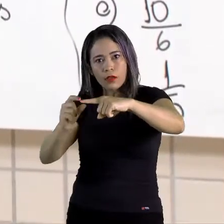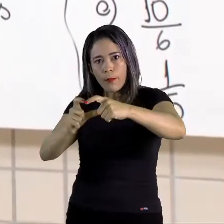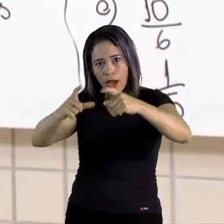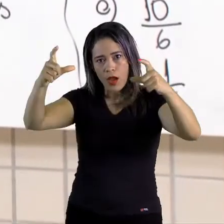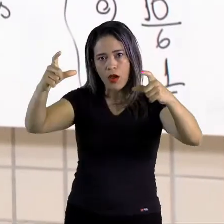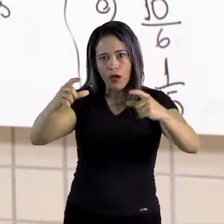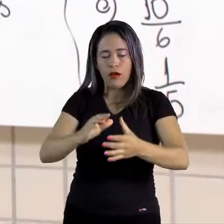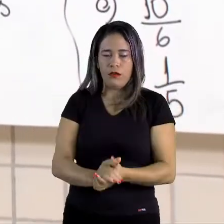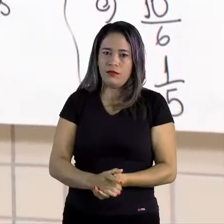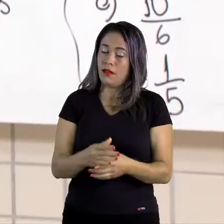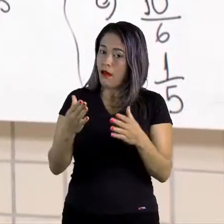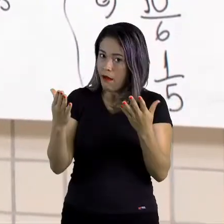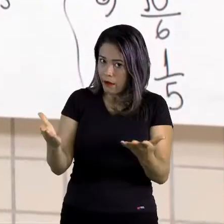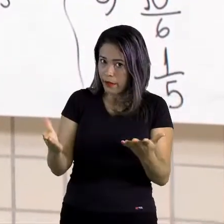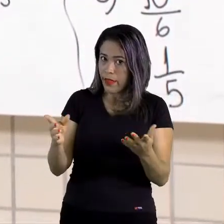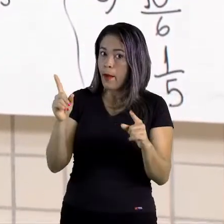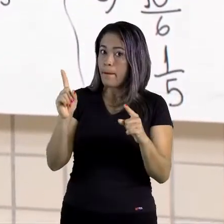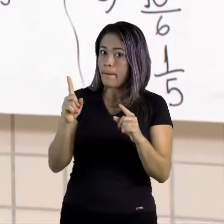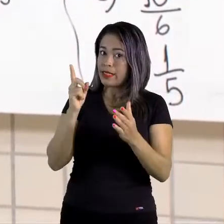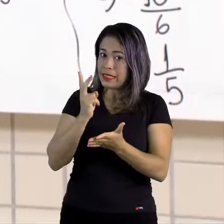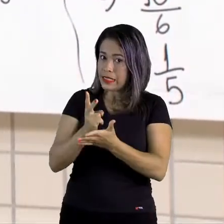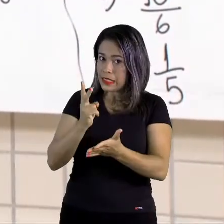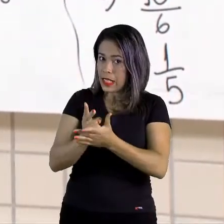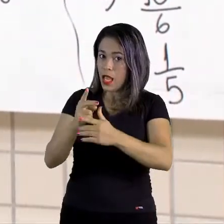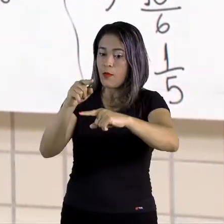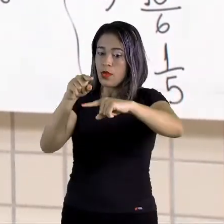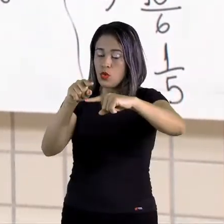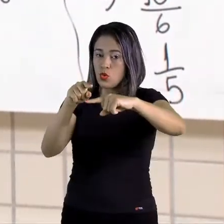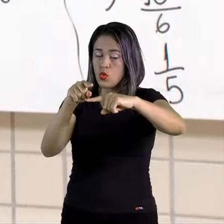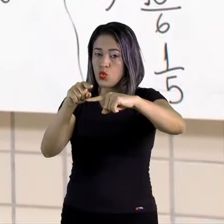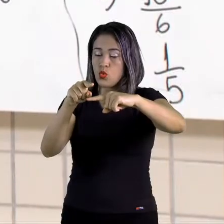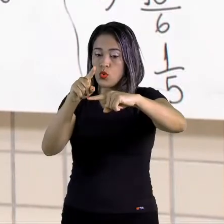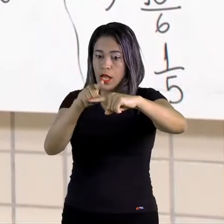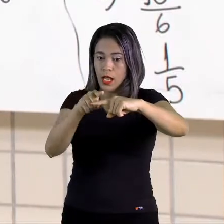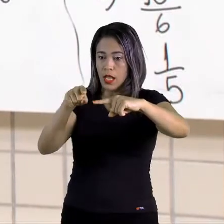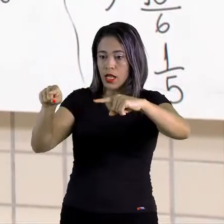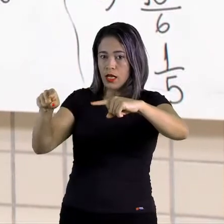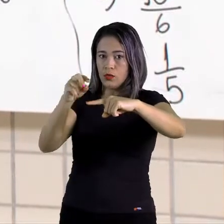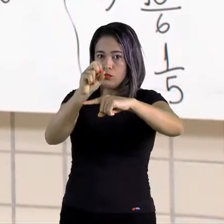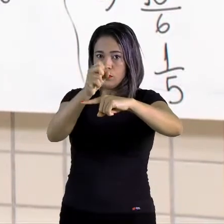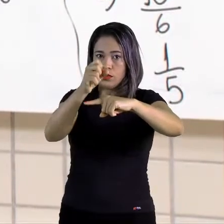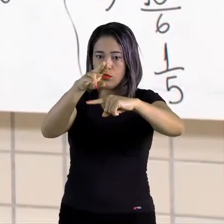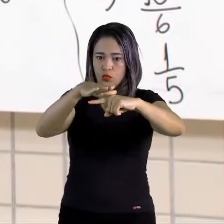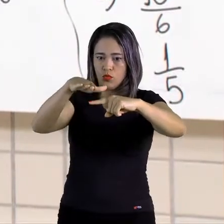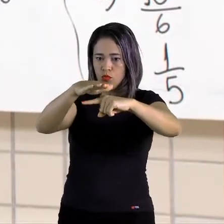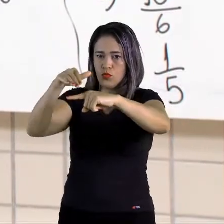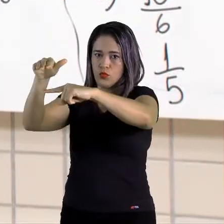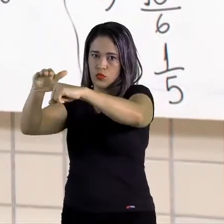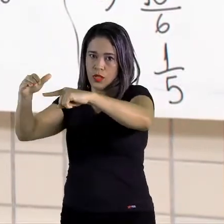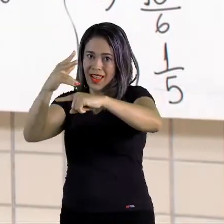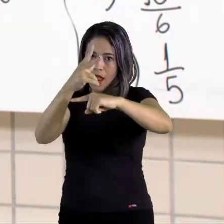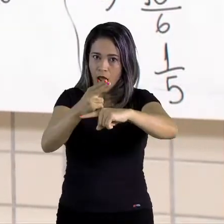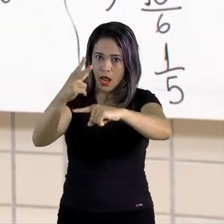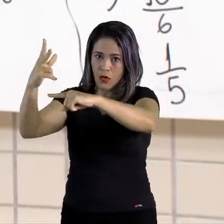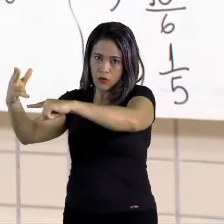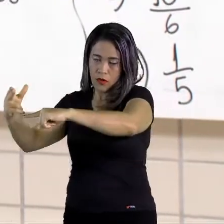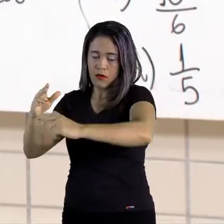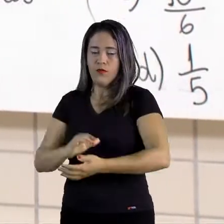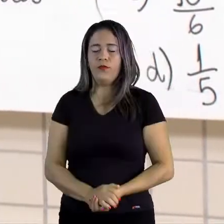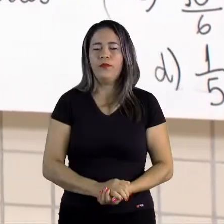Essa condição é para quando os numeradores forem iguais, ok? Vamos para outra